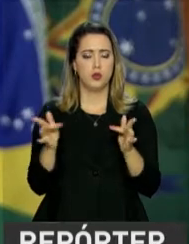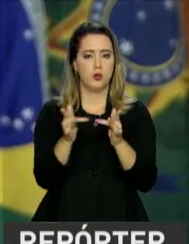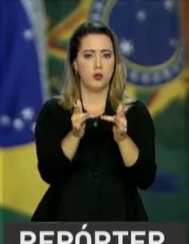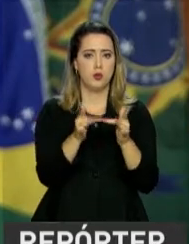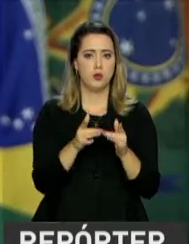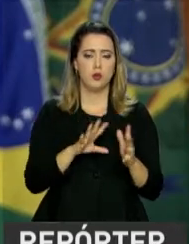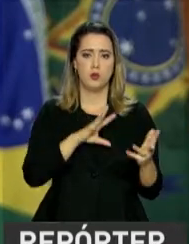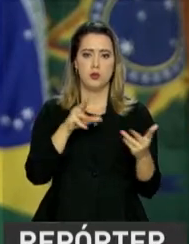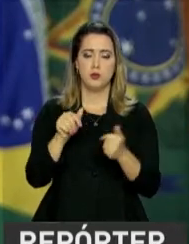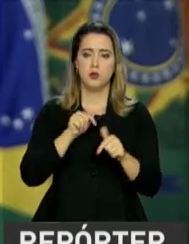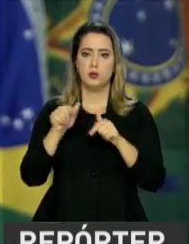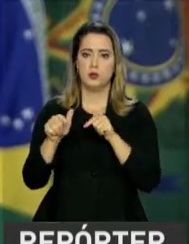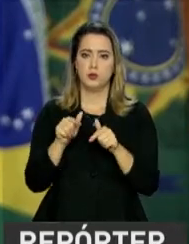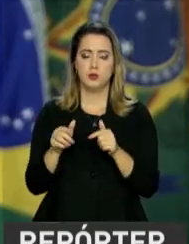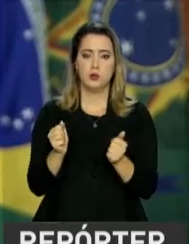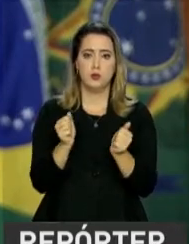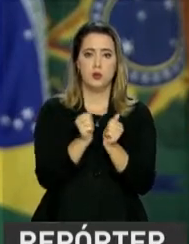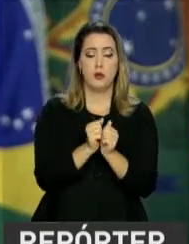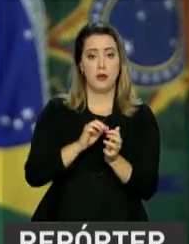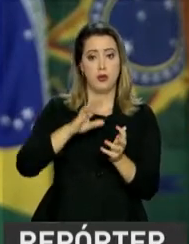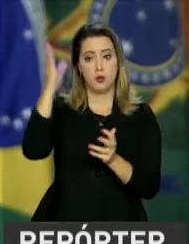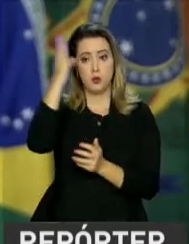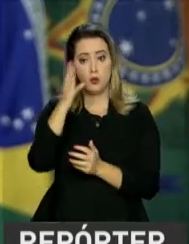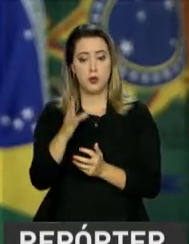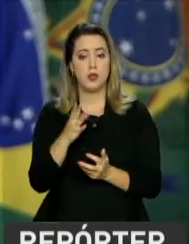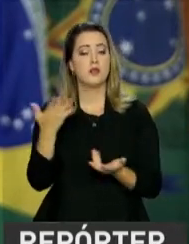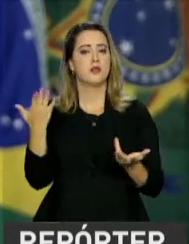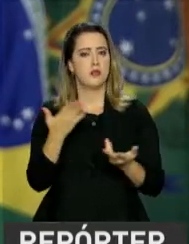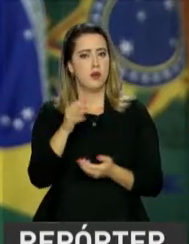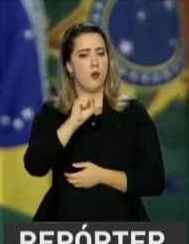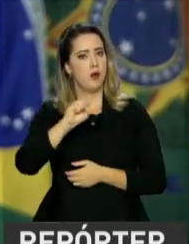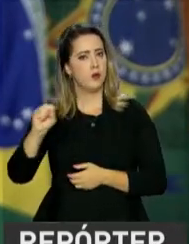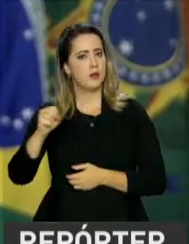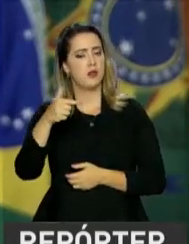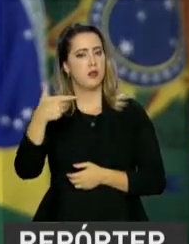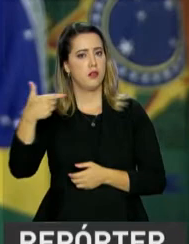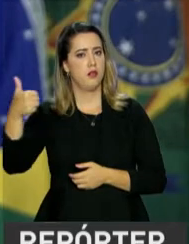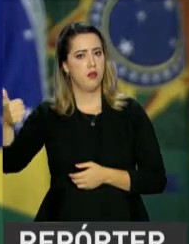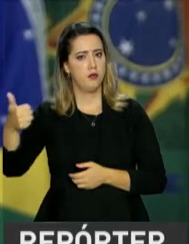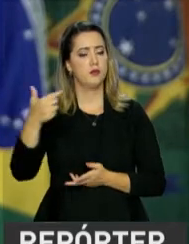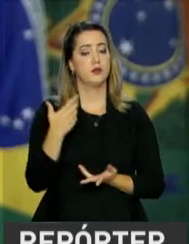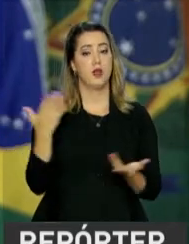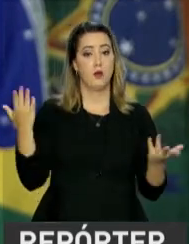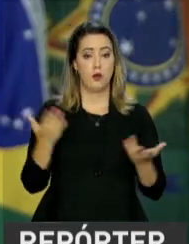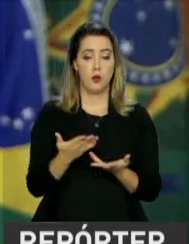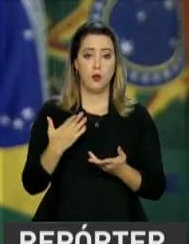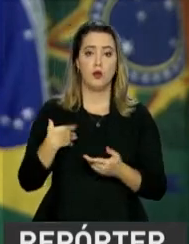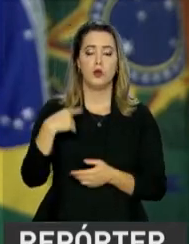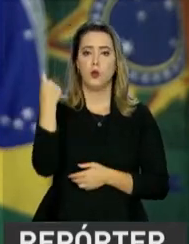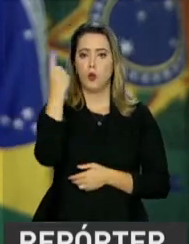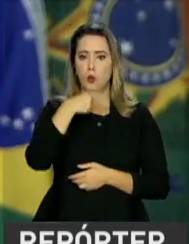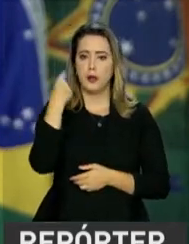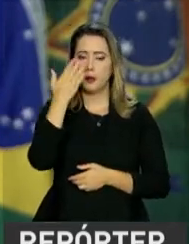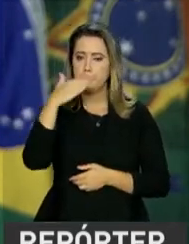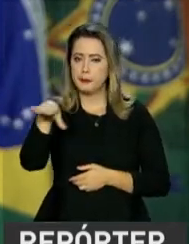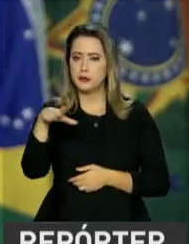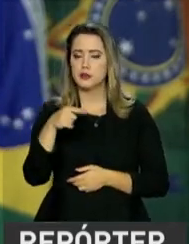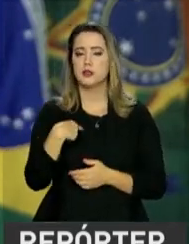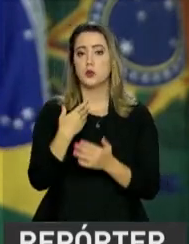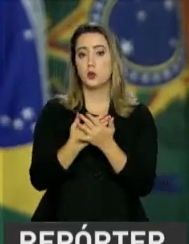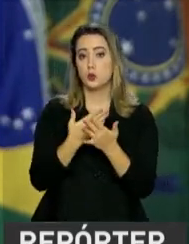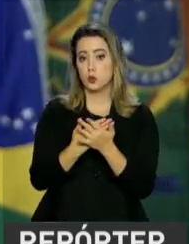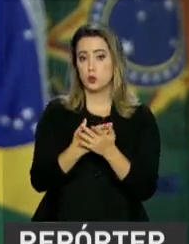o mundo do trabalho no brasil ao século 21 agora com a jornada parcial os